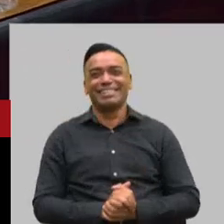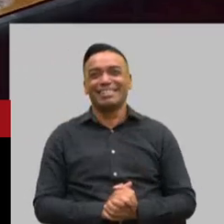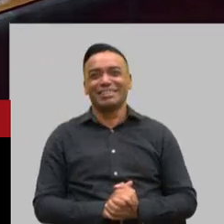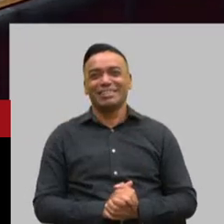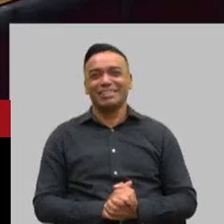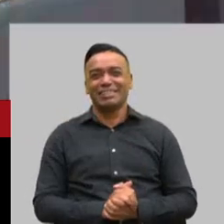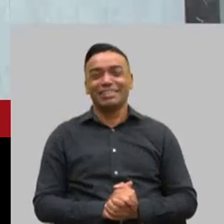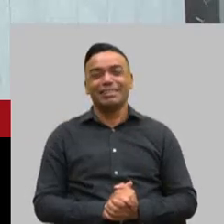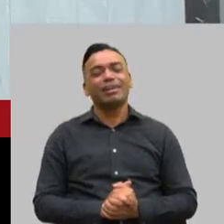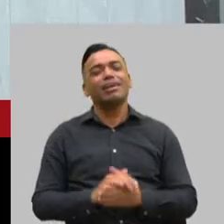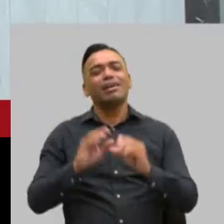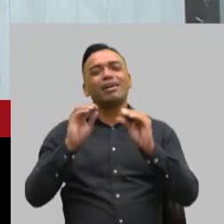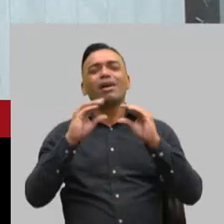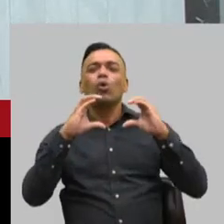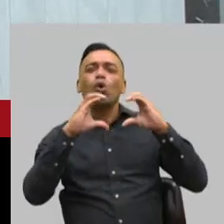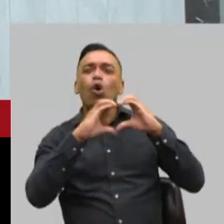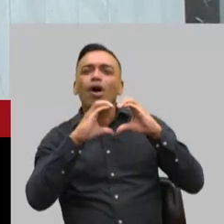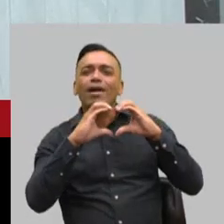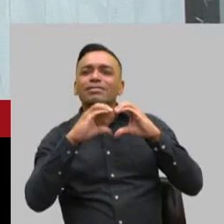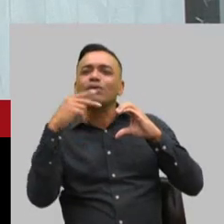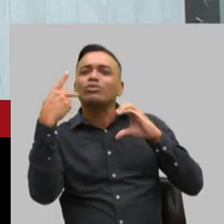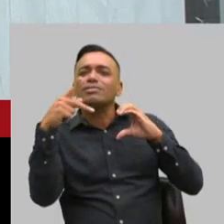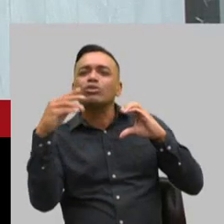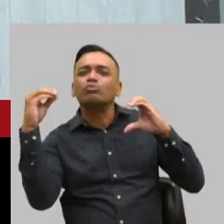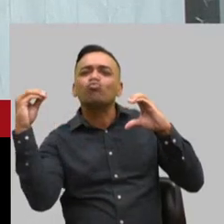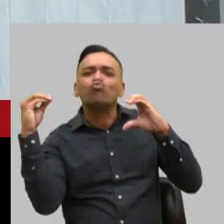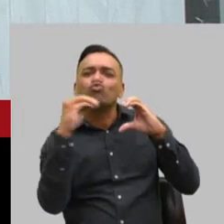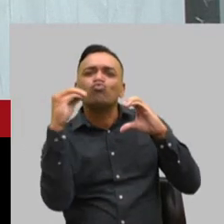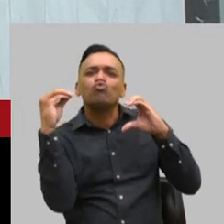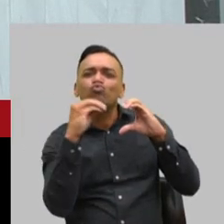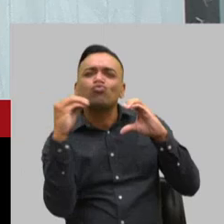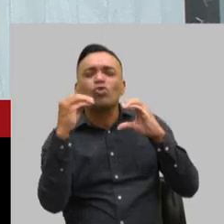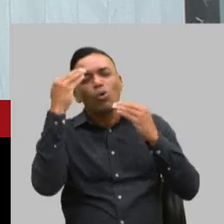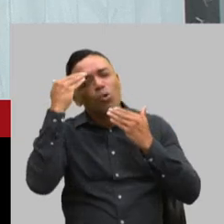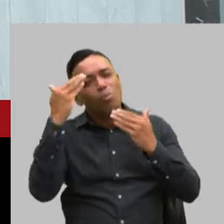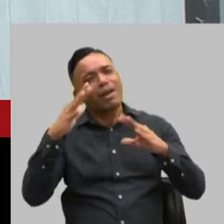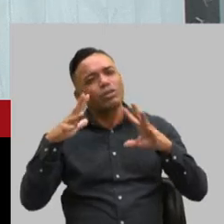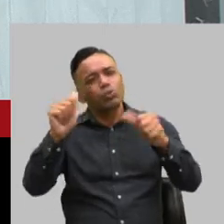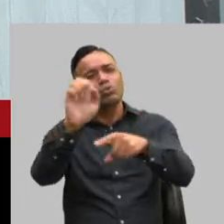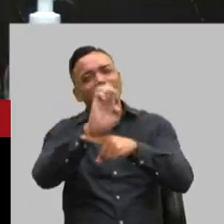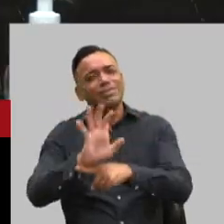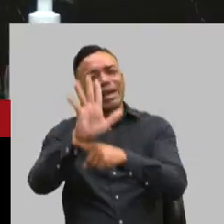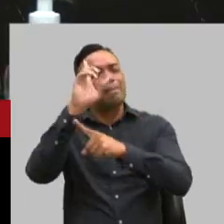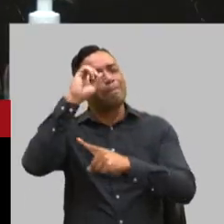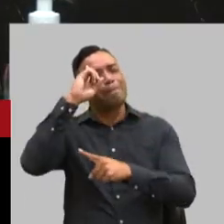Um beijo no coração de vocês, muito obrigado por tudo, Minas Gerais.